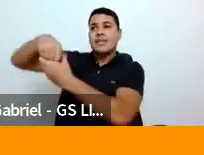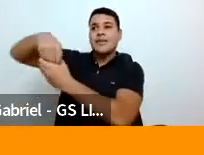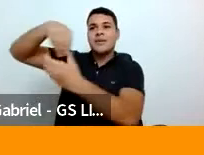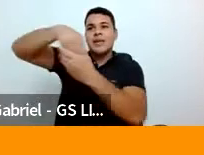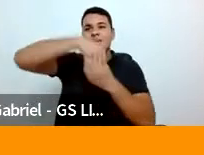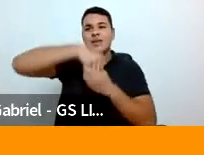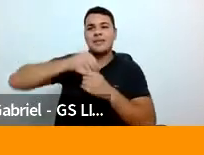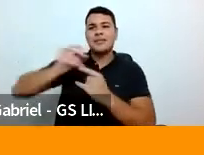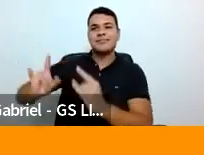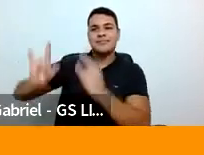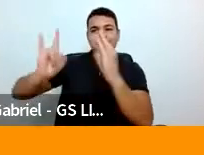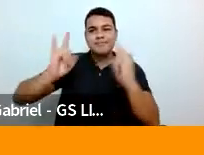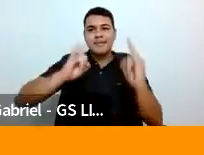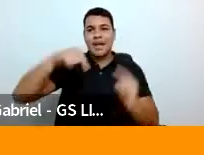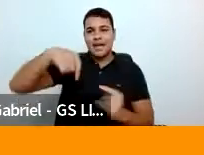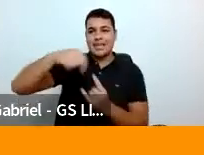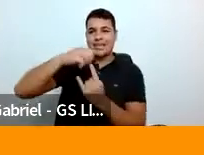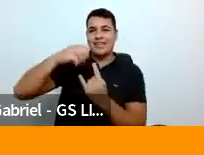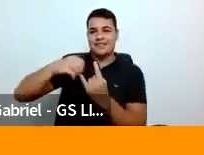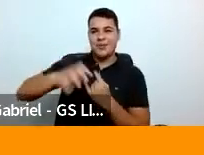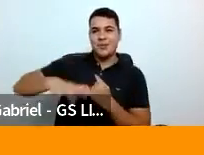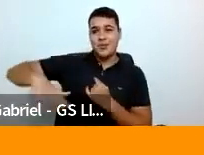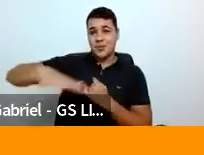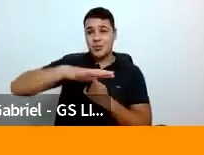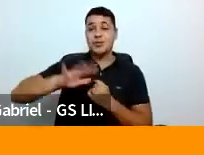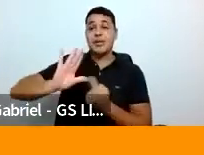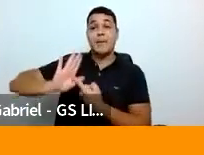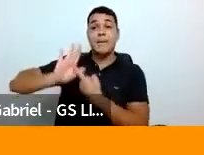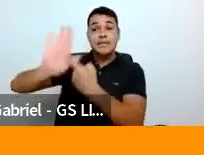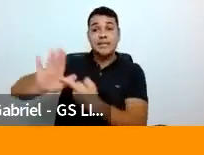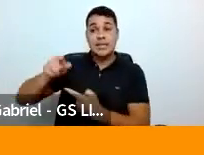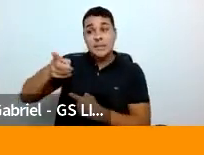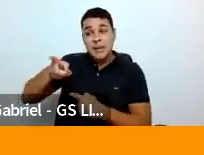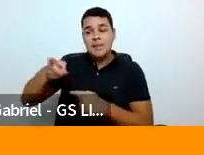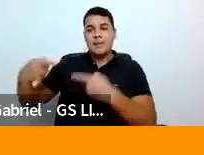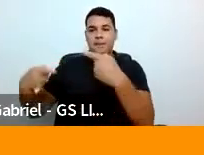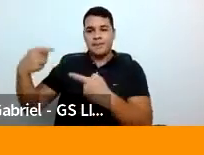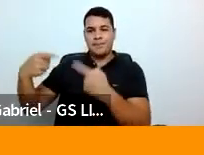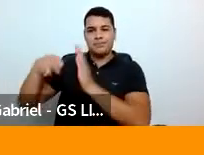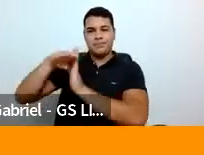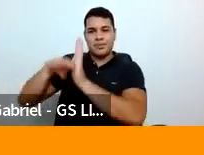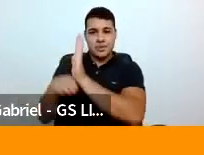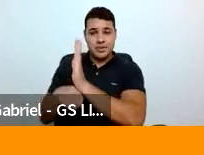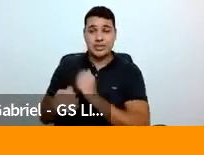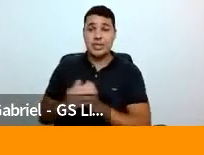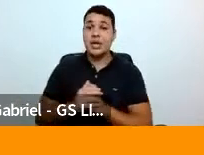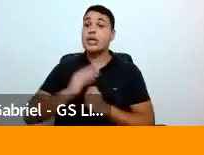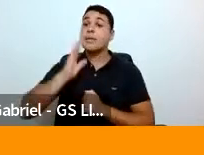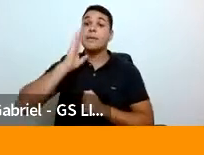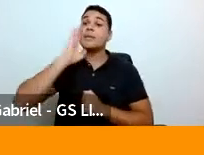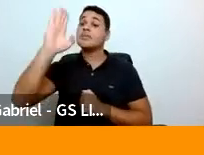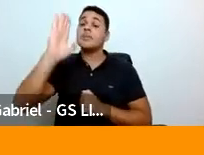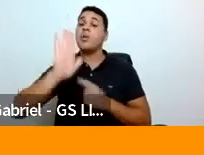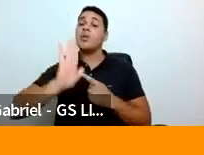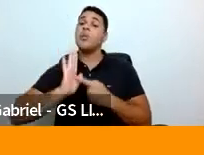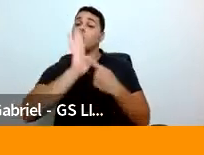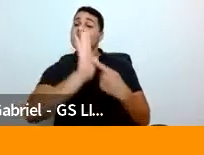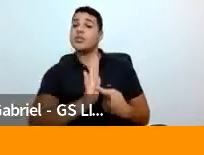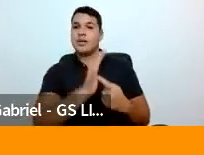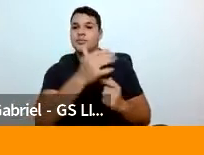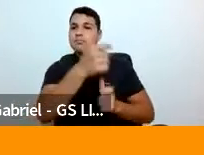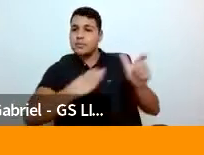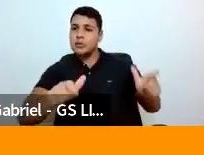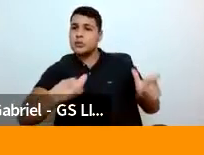política e, ao mesmo tempo, né, apresentá-la e para pessoas que são referência nessas pautas de gênero e